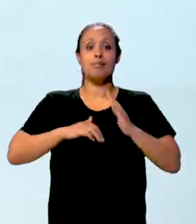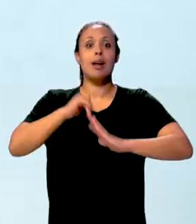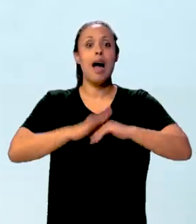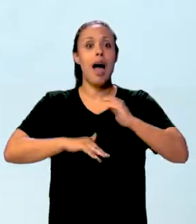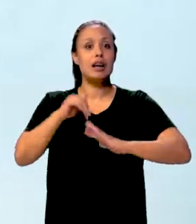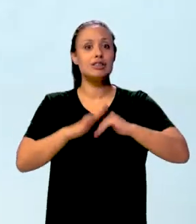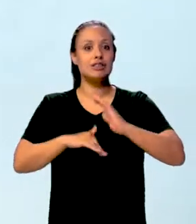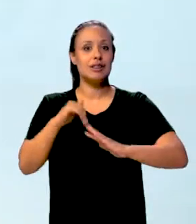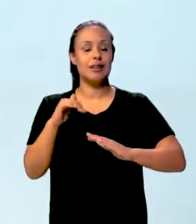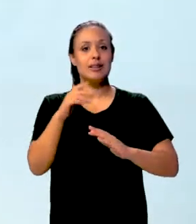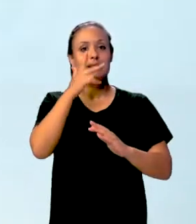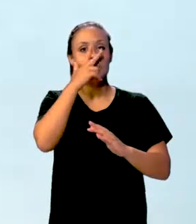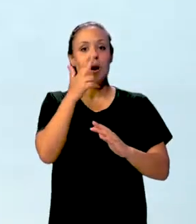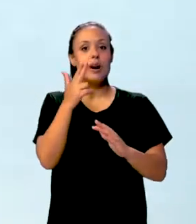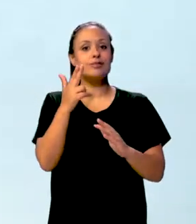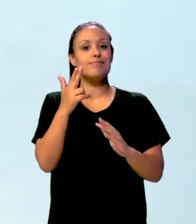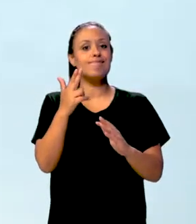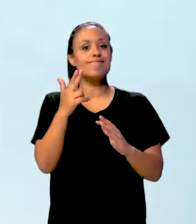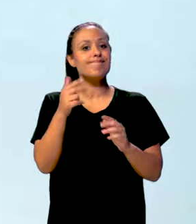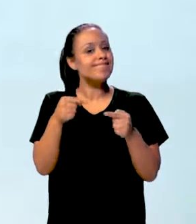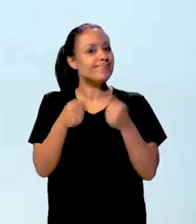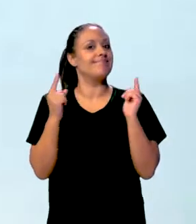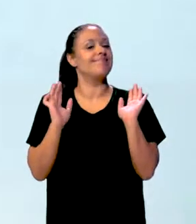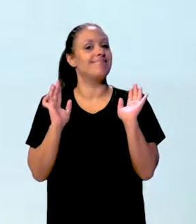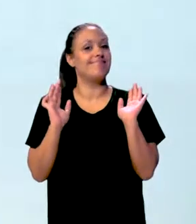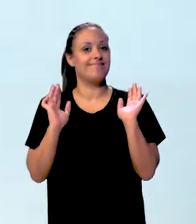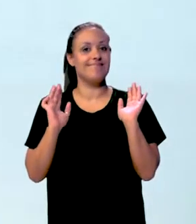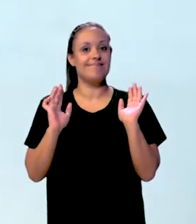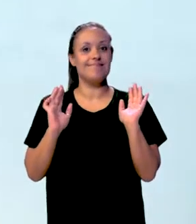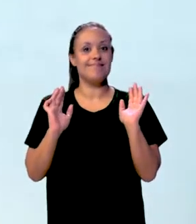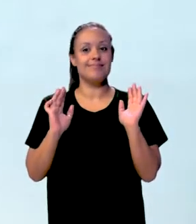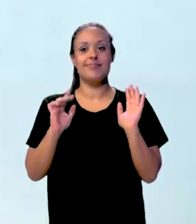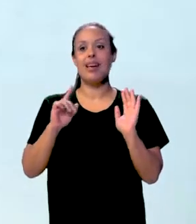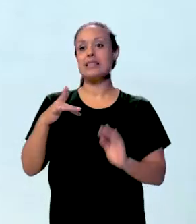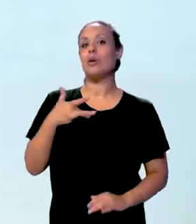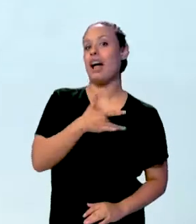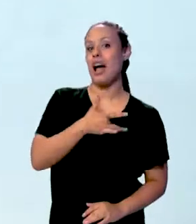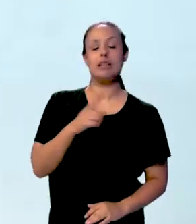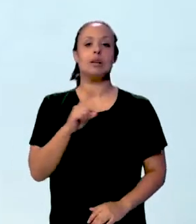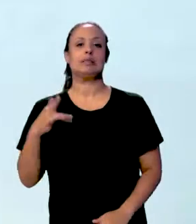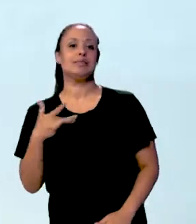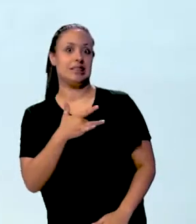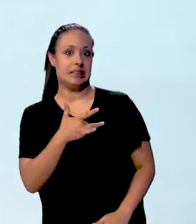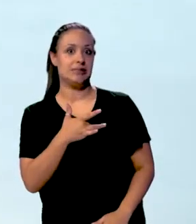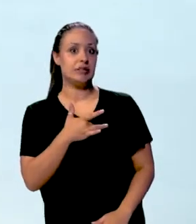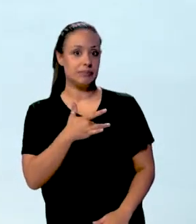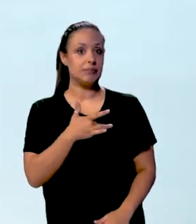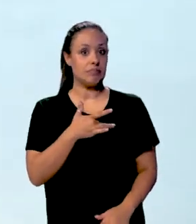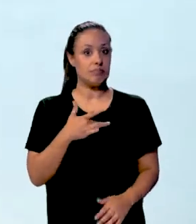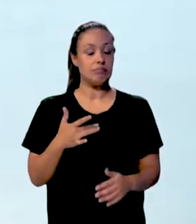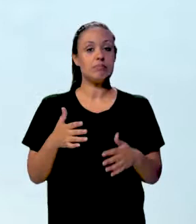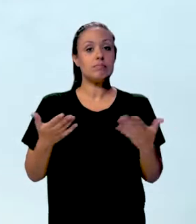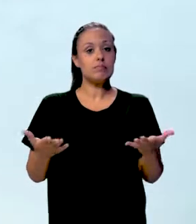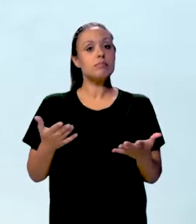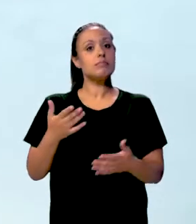uma prática que se espelha nesse ideal de quem é saudável e quem não é, né? Então, descolonizar a psicologia é